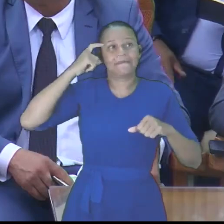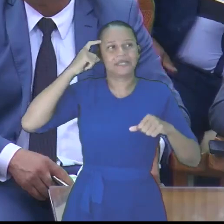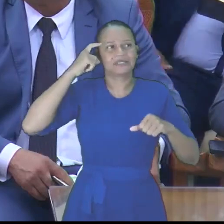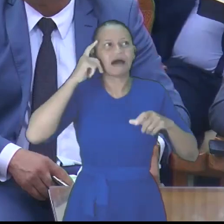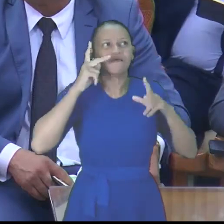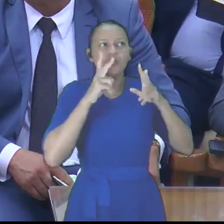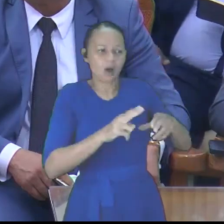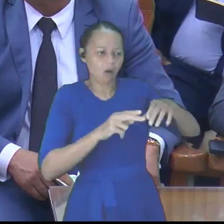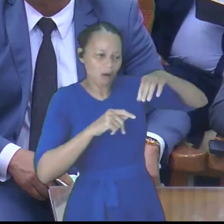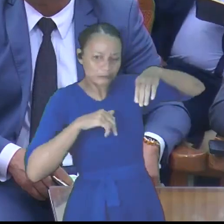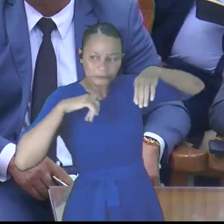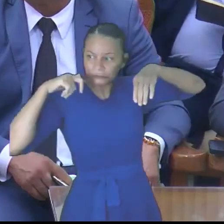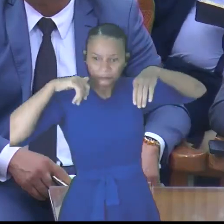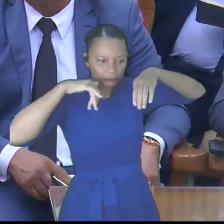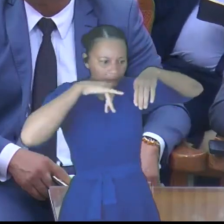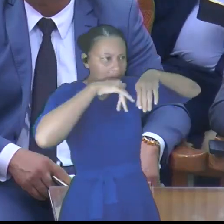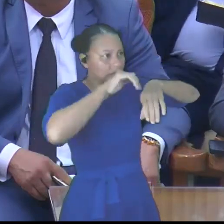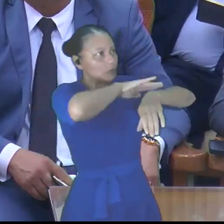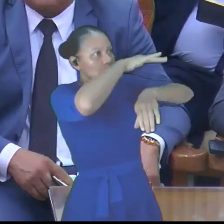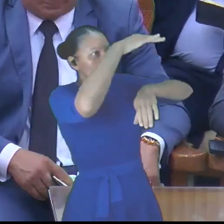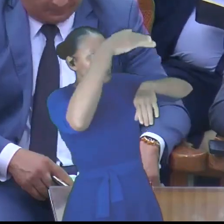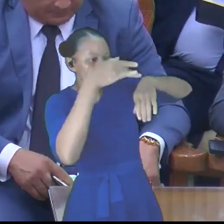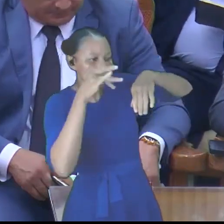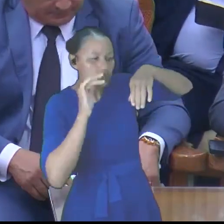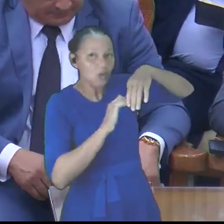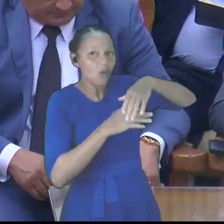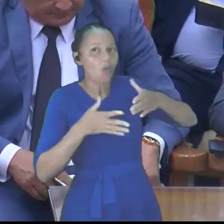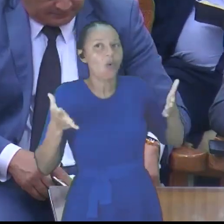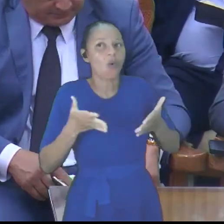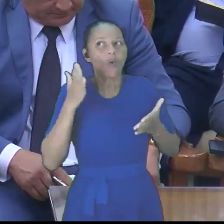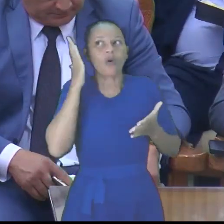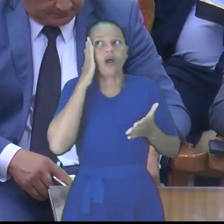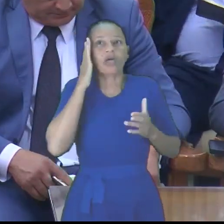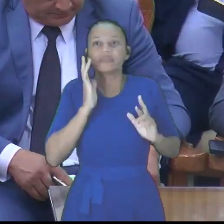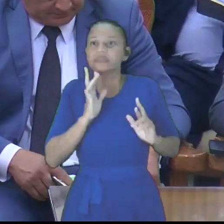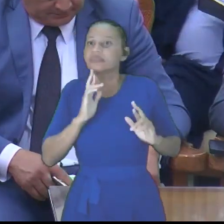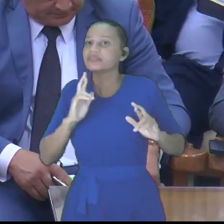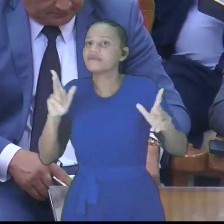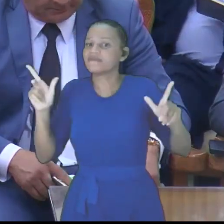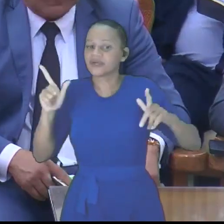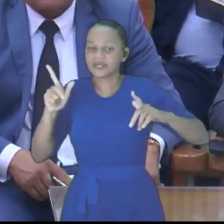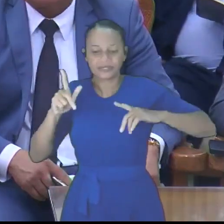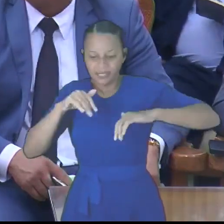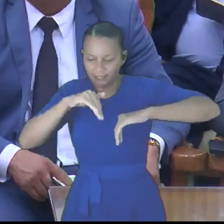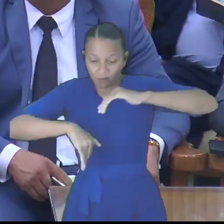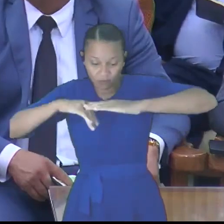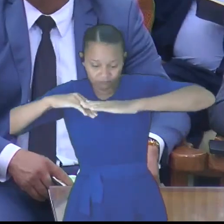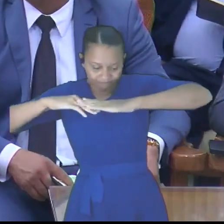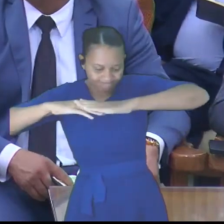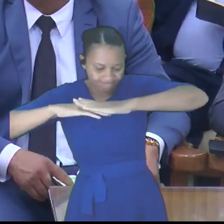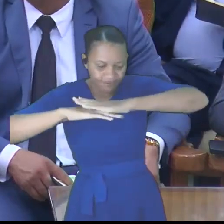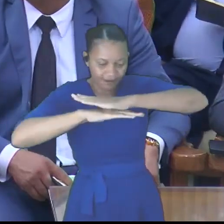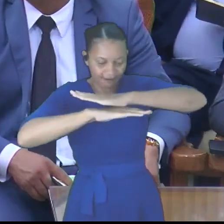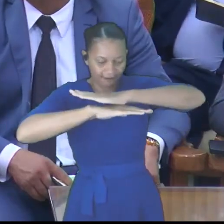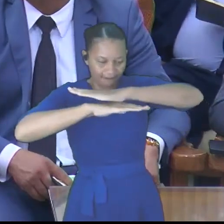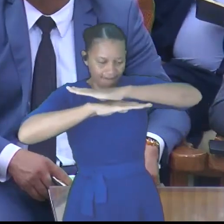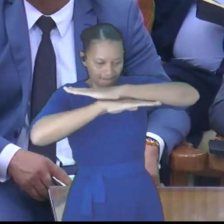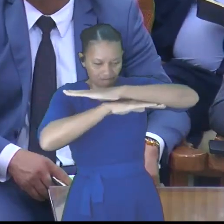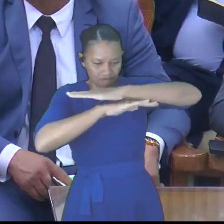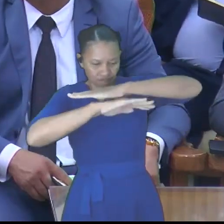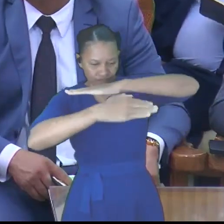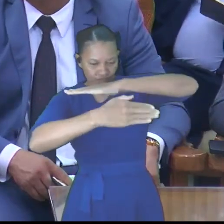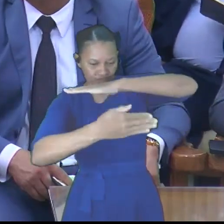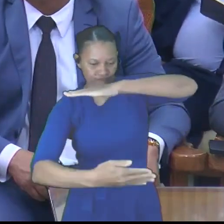caverna comum. Eles iam entrar numa caverna, num buraco, mas hoje eu entendo que é realmente nas cavernas, mas essas cavernas são